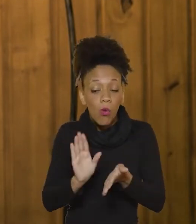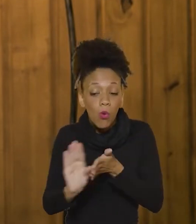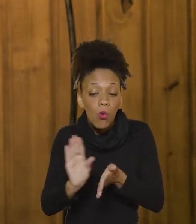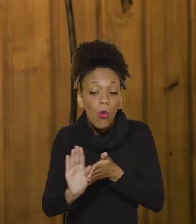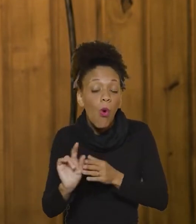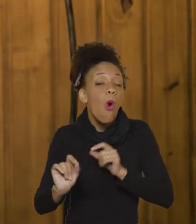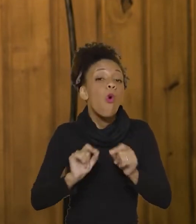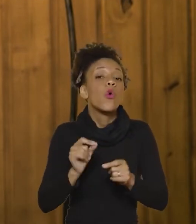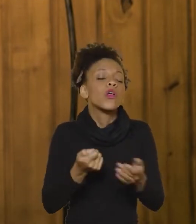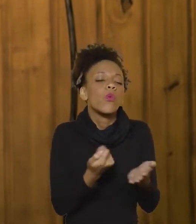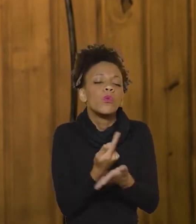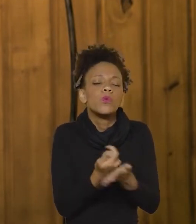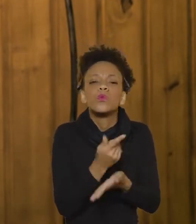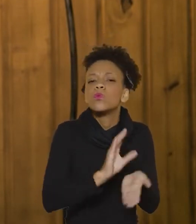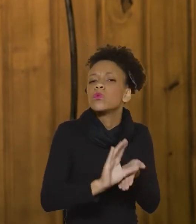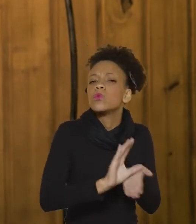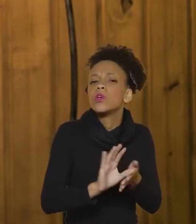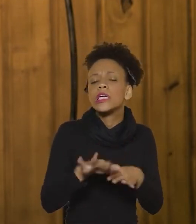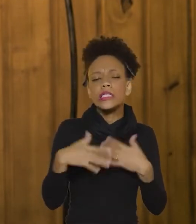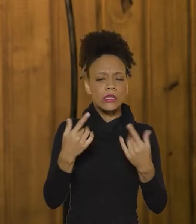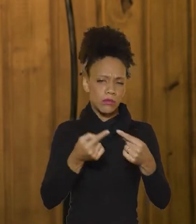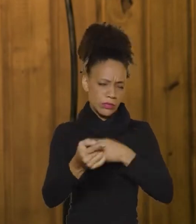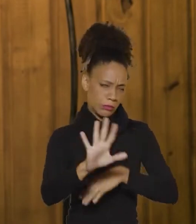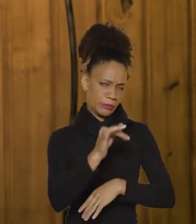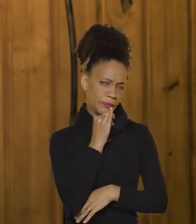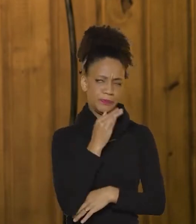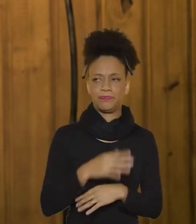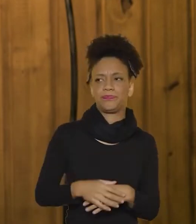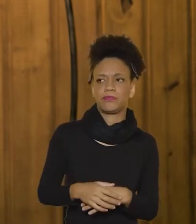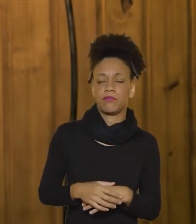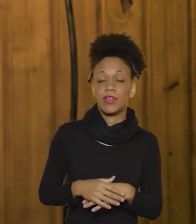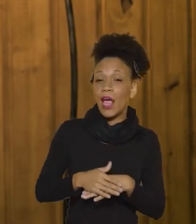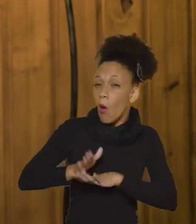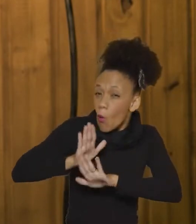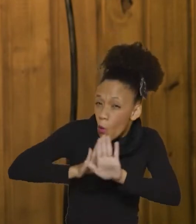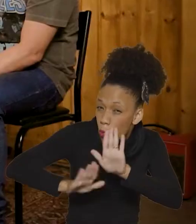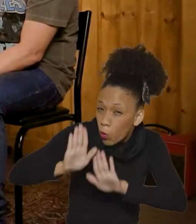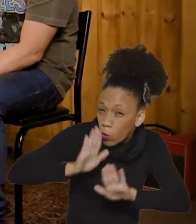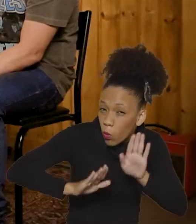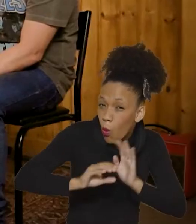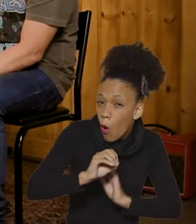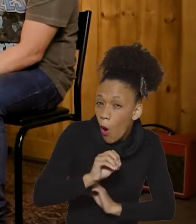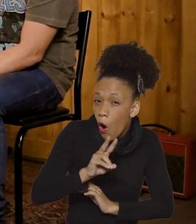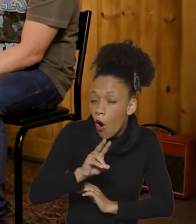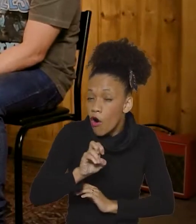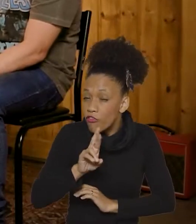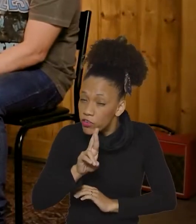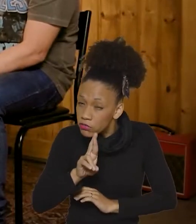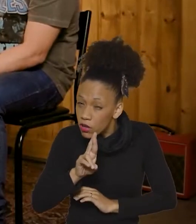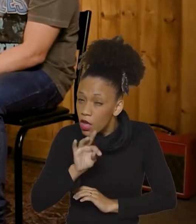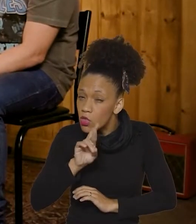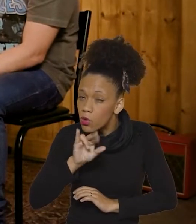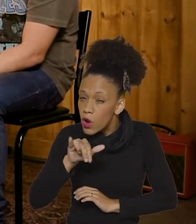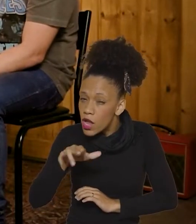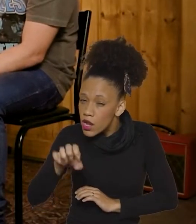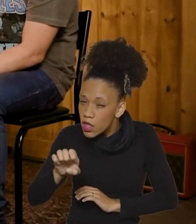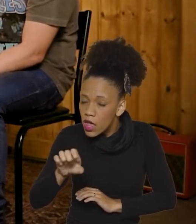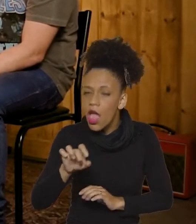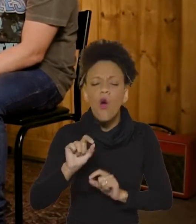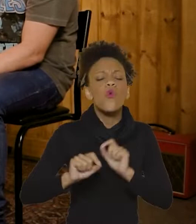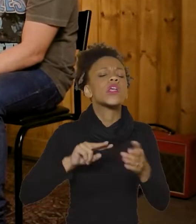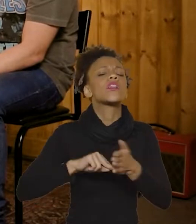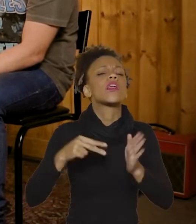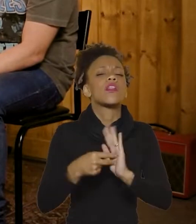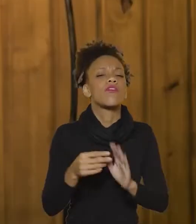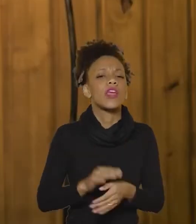ganho aquilo que o rico então nessa semana eu parti eu tento eu tô muito cuidado com o overtraining o que que é o verde é o excesso de